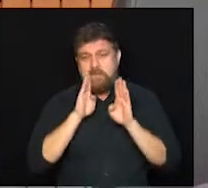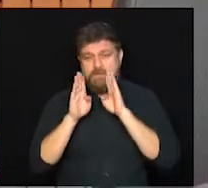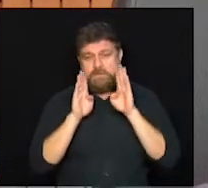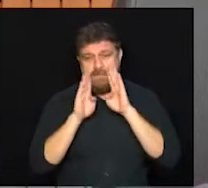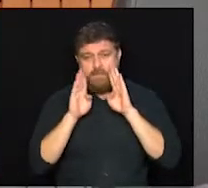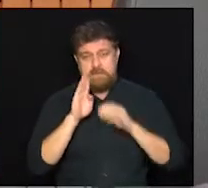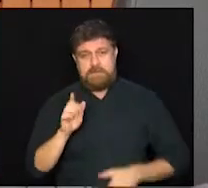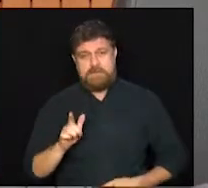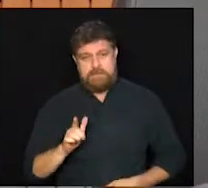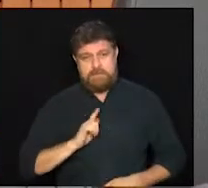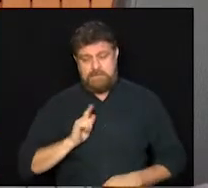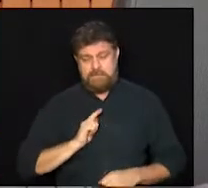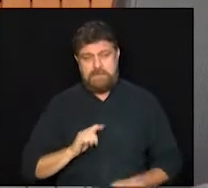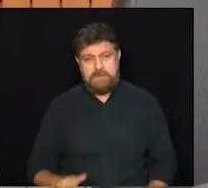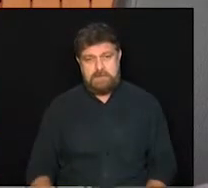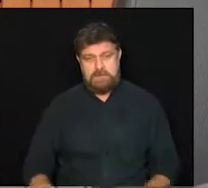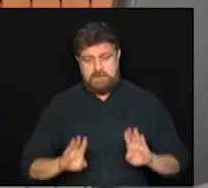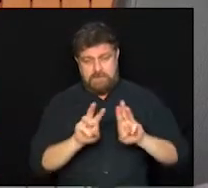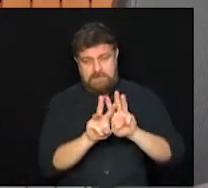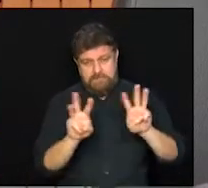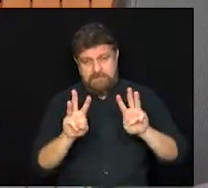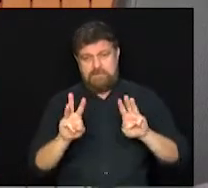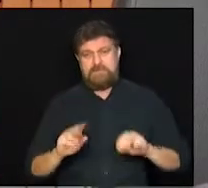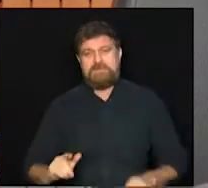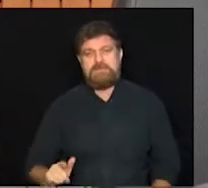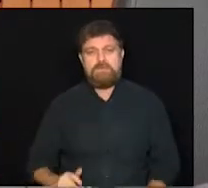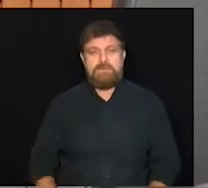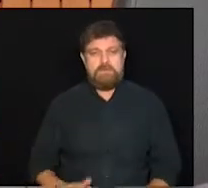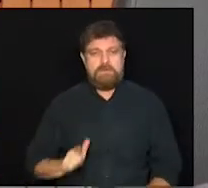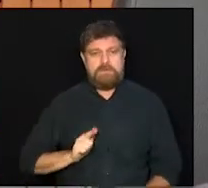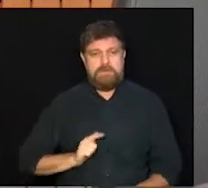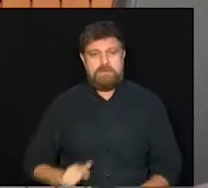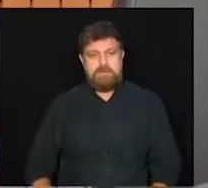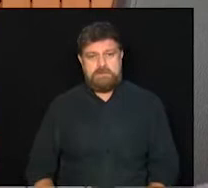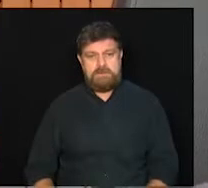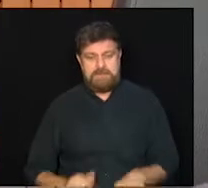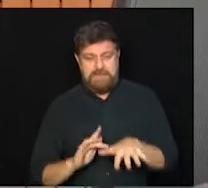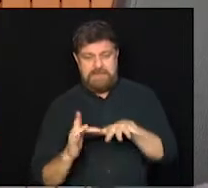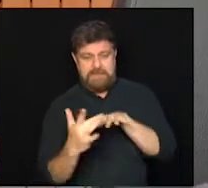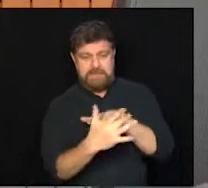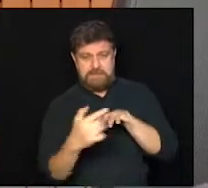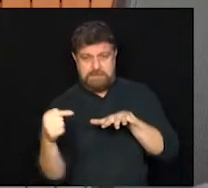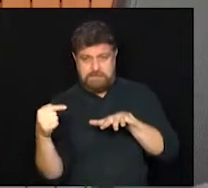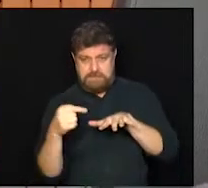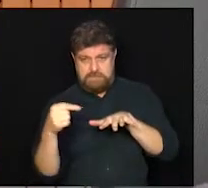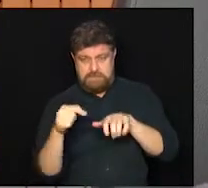Câmara, né? E também no Facebook, streaming, e no site